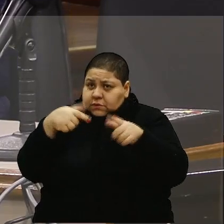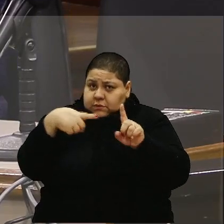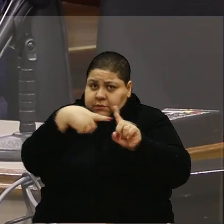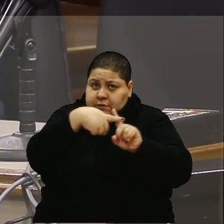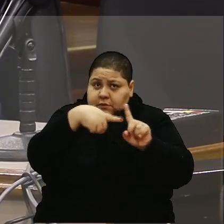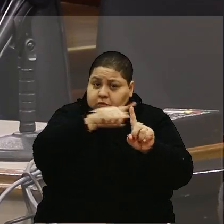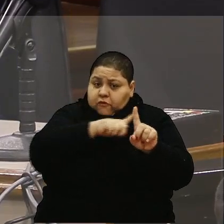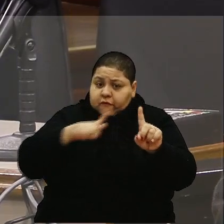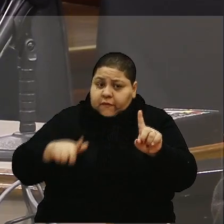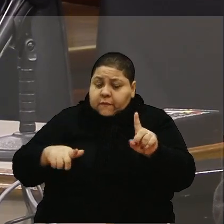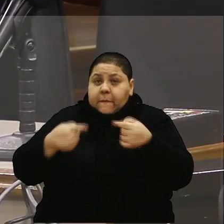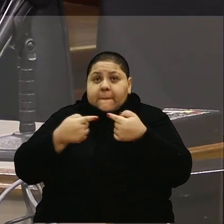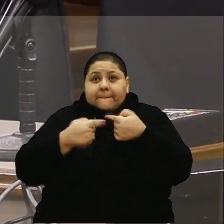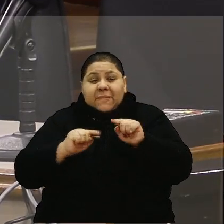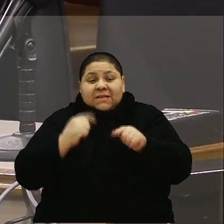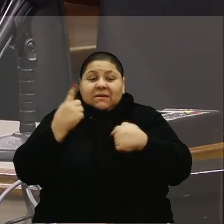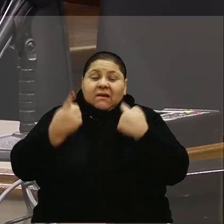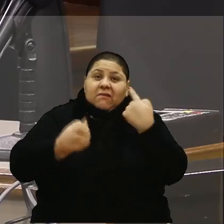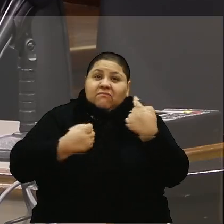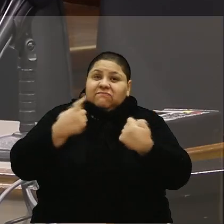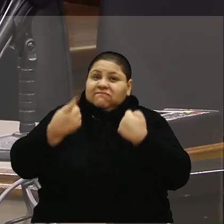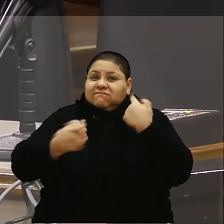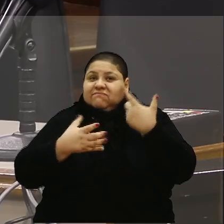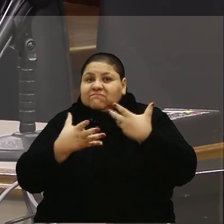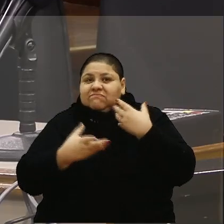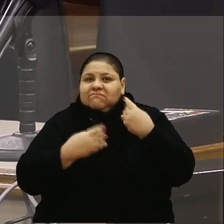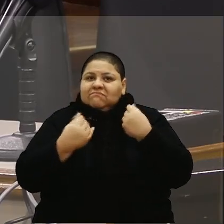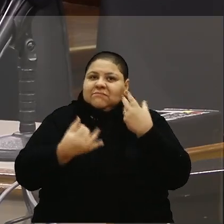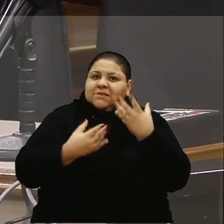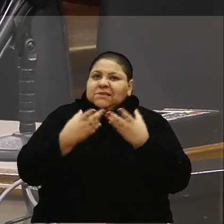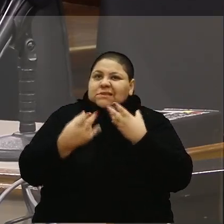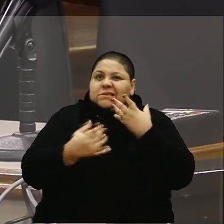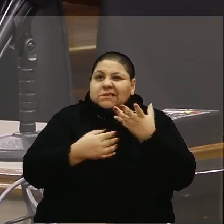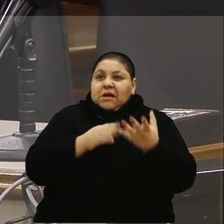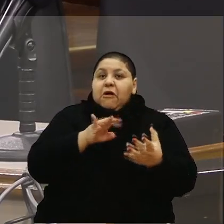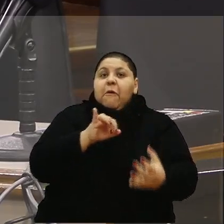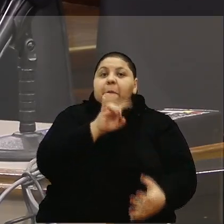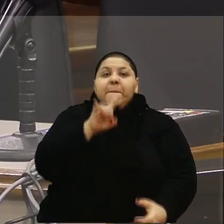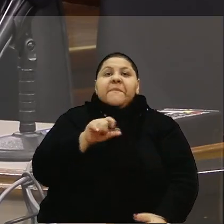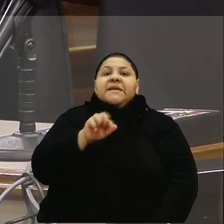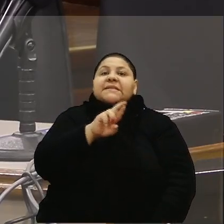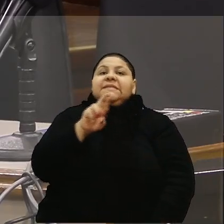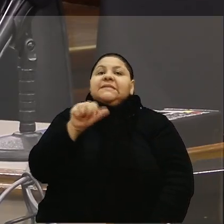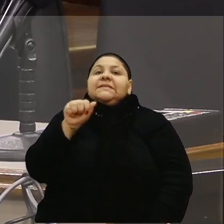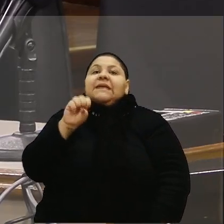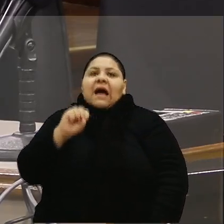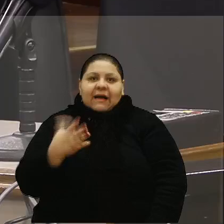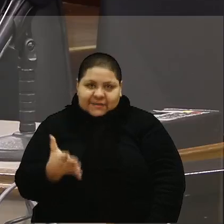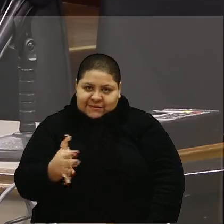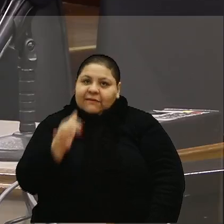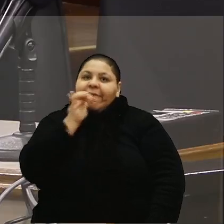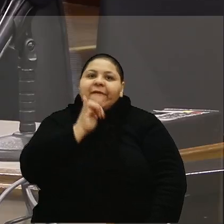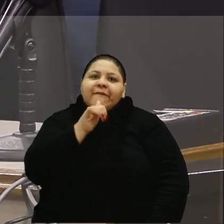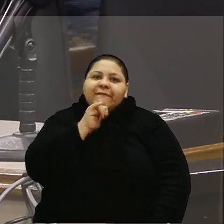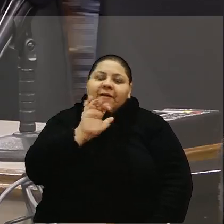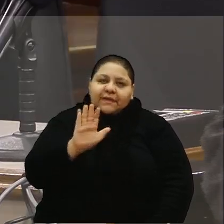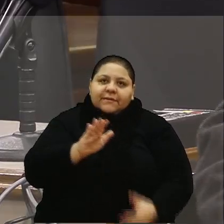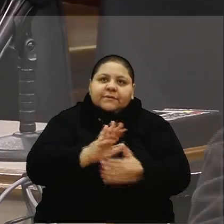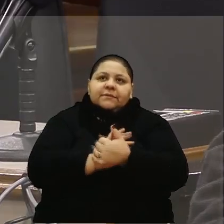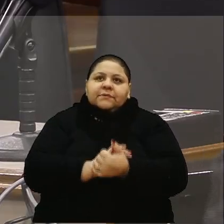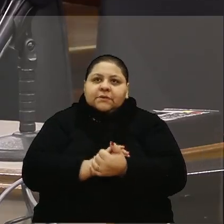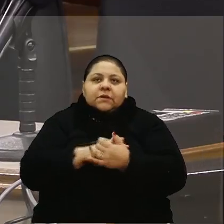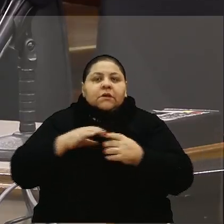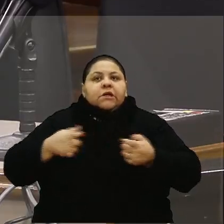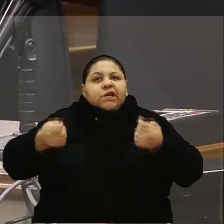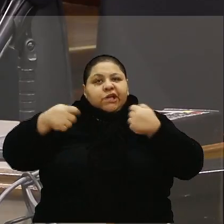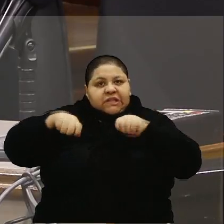governador tem feito, mas tem algumas coisas, algumas questões bizarras, vamos assim dizer. Um exemplo é a